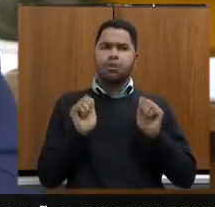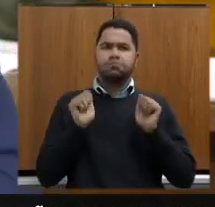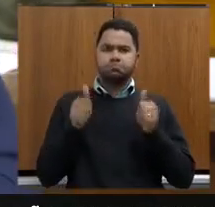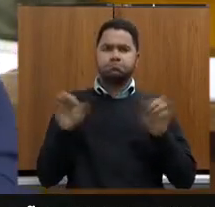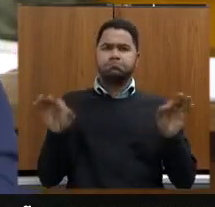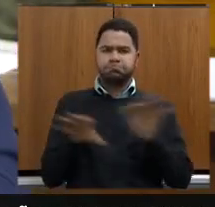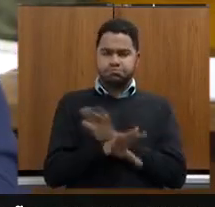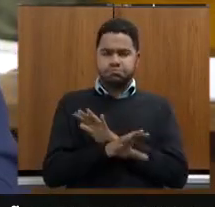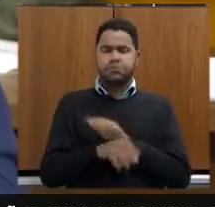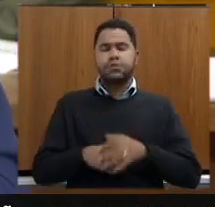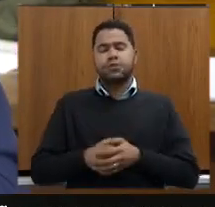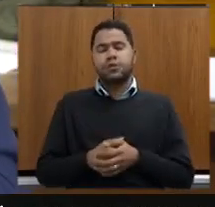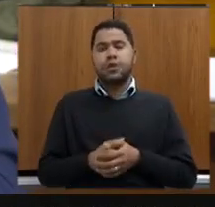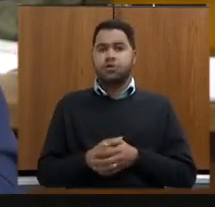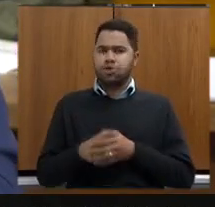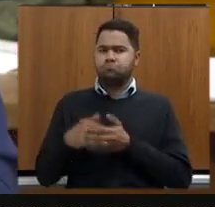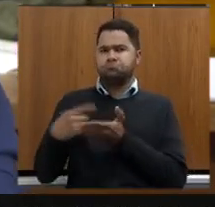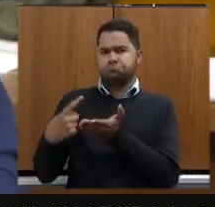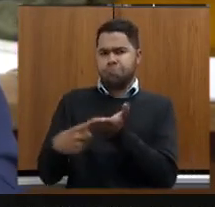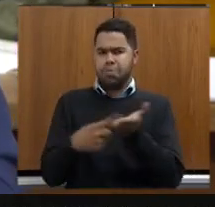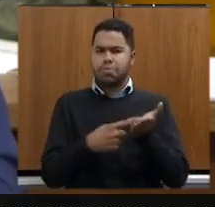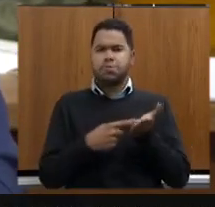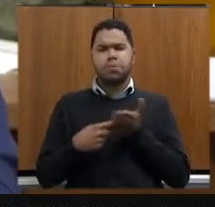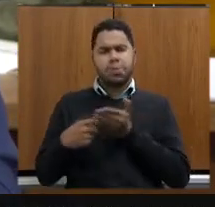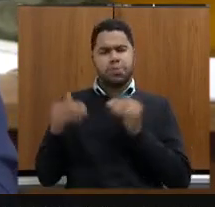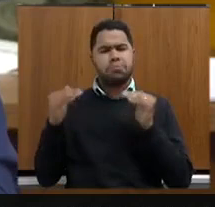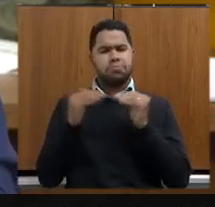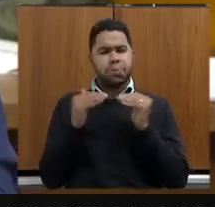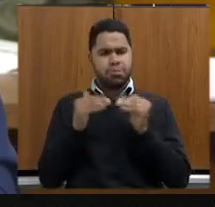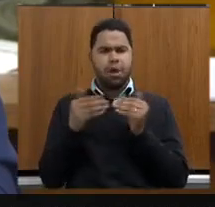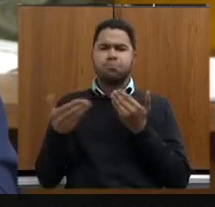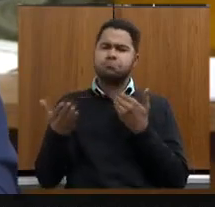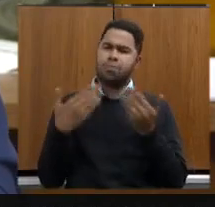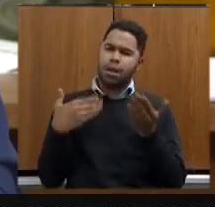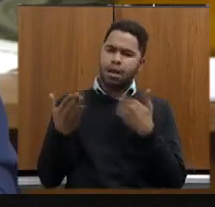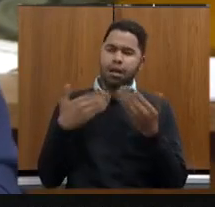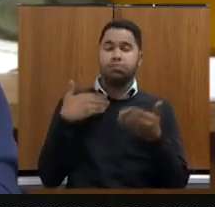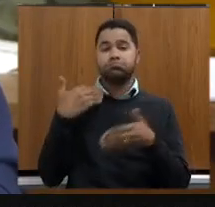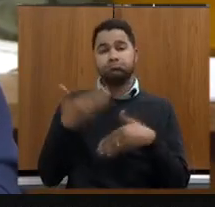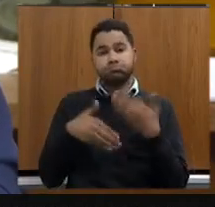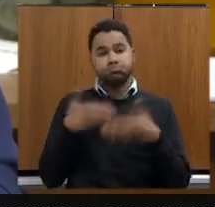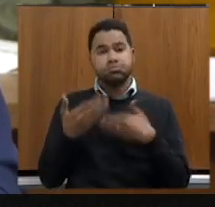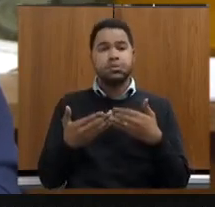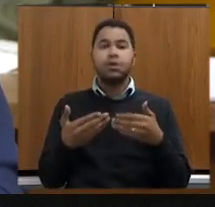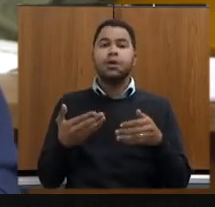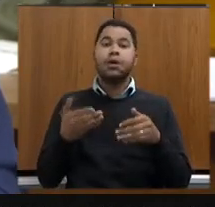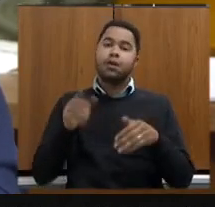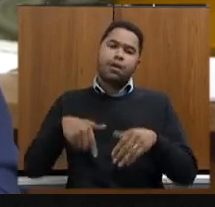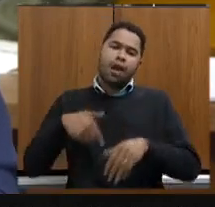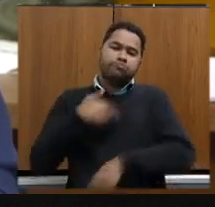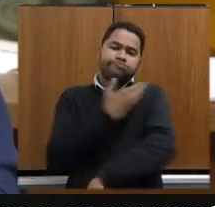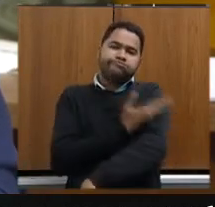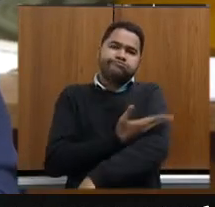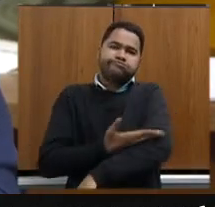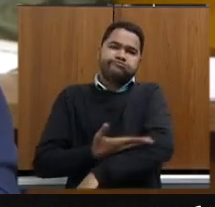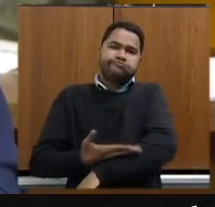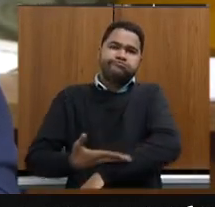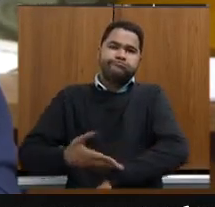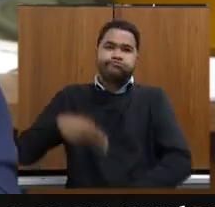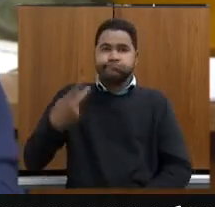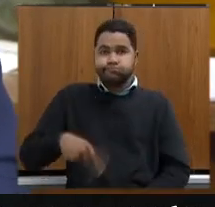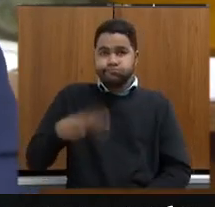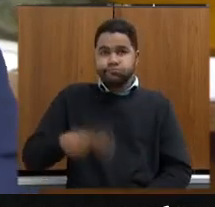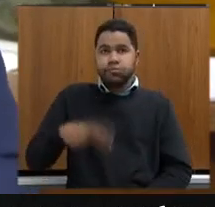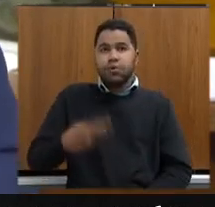orçamento executado de comum acordo com a comissão como de água com muita construção Como é o plástico deste nosso